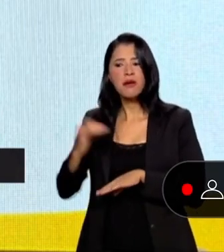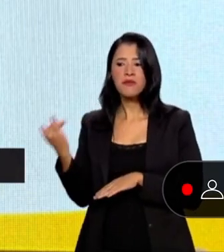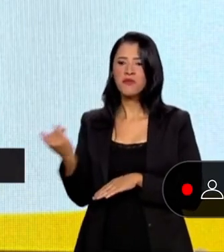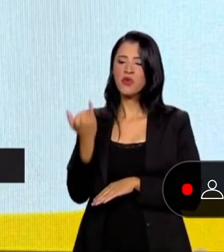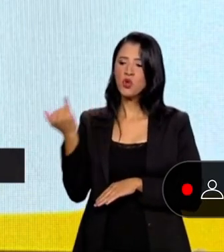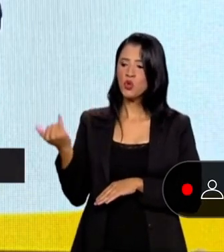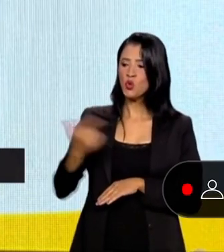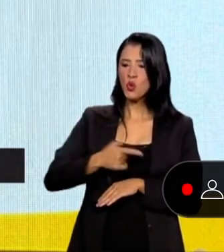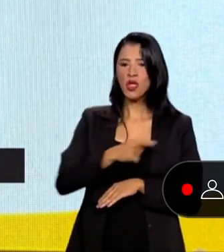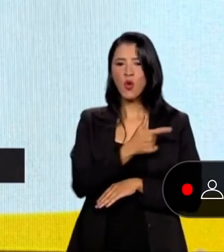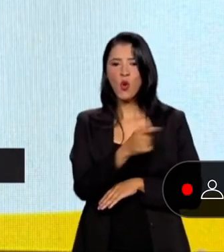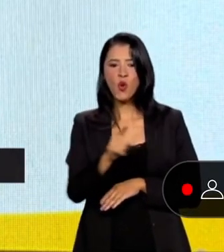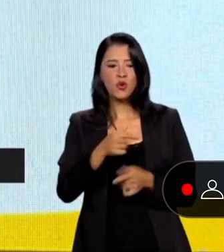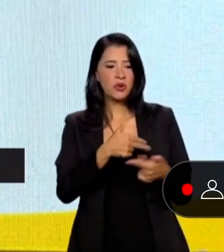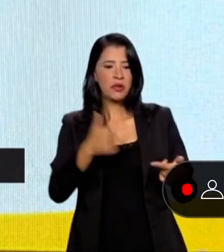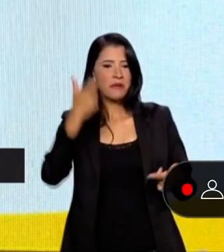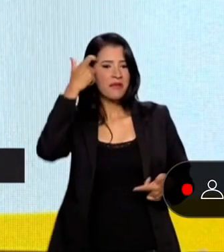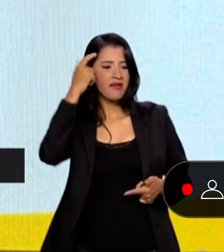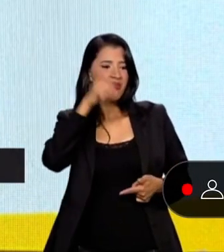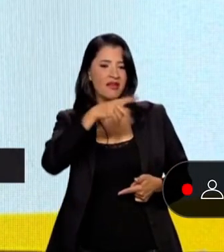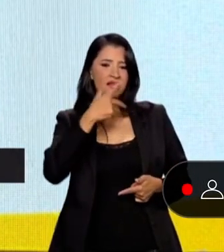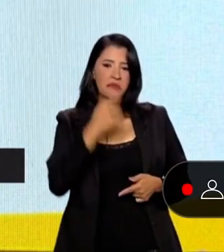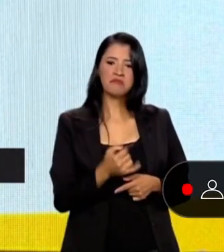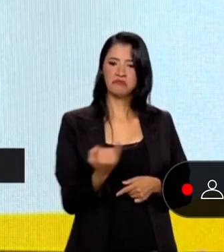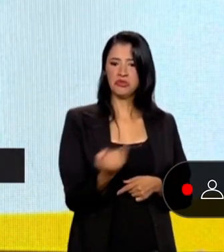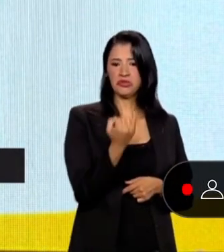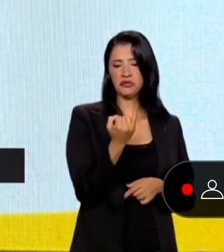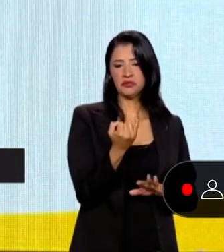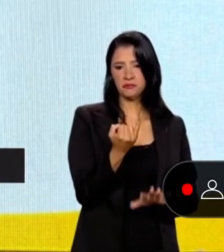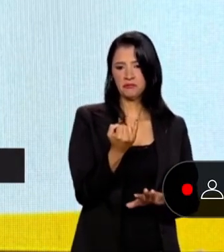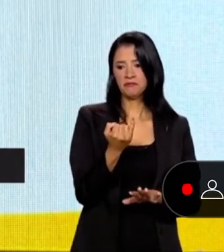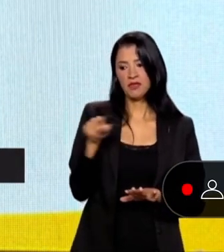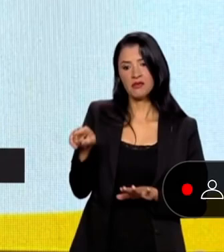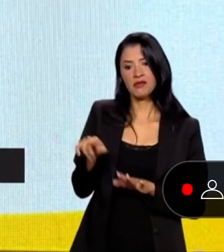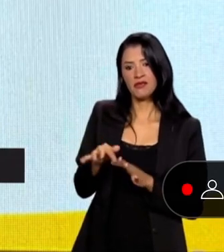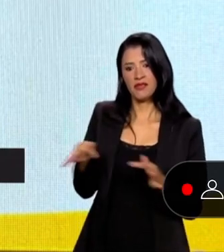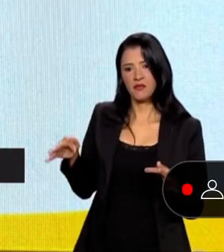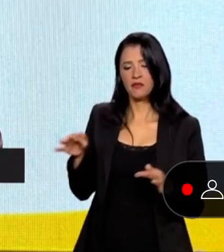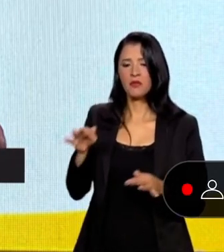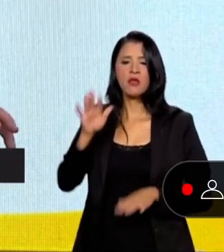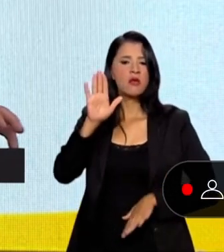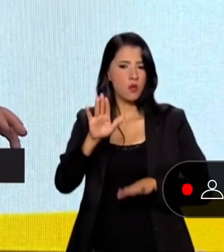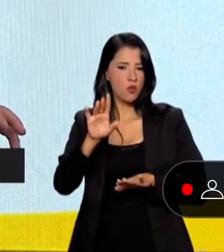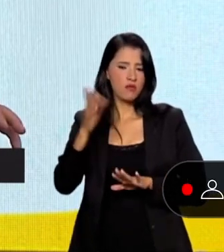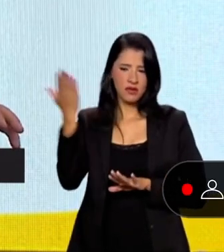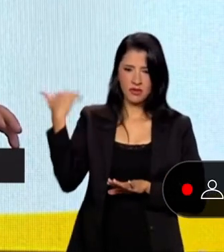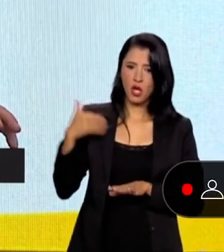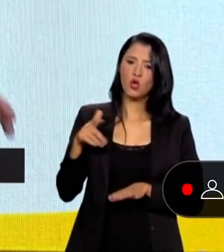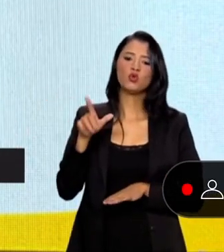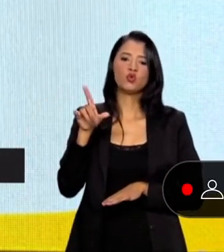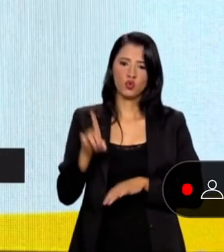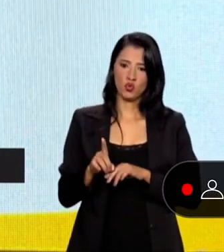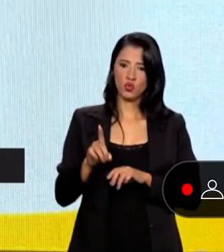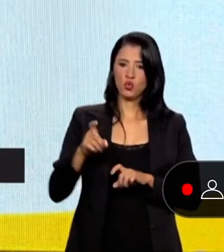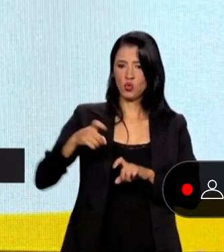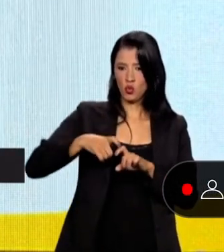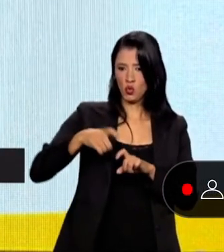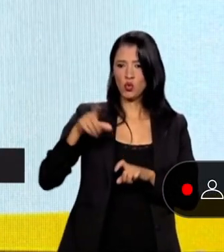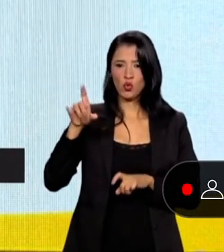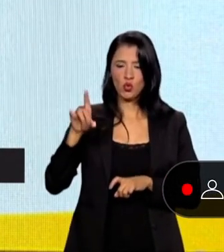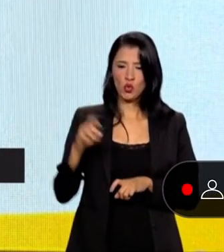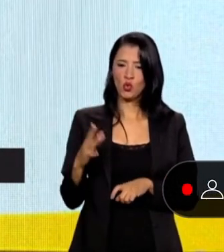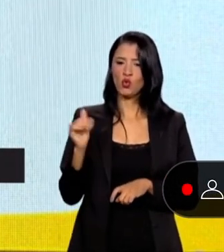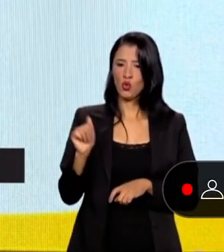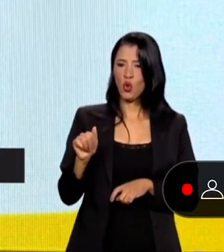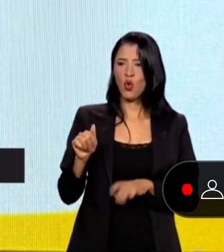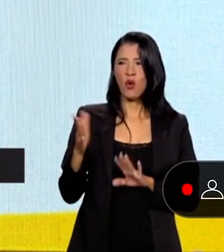do que aquelas coisas que a gente pensa que têm importância. Uma vez, o doutor Adib Jaten, eu era candidato a governador